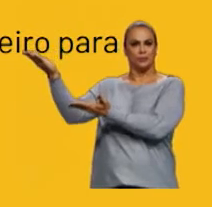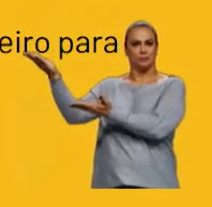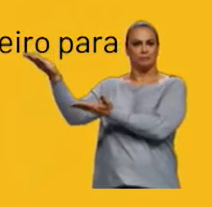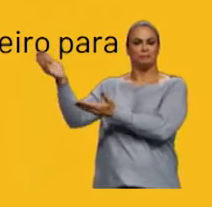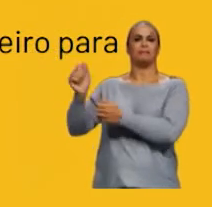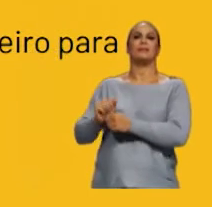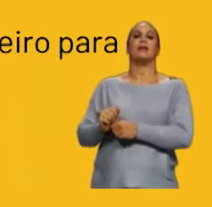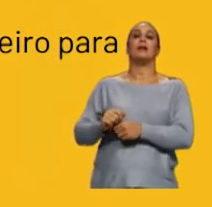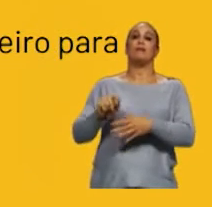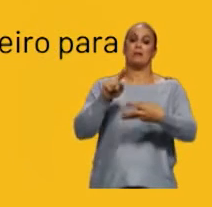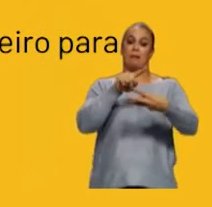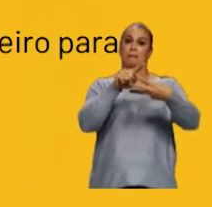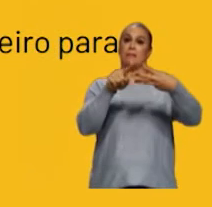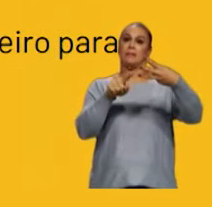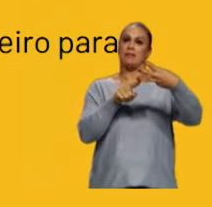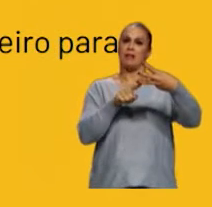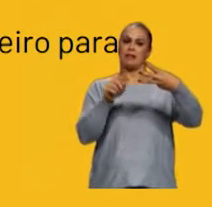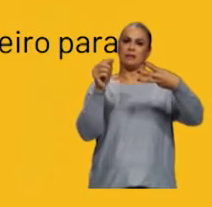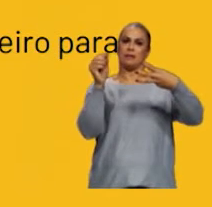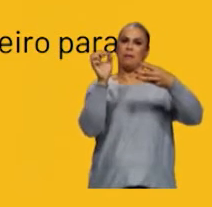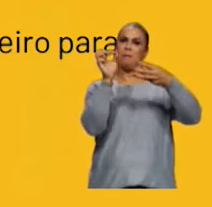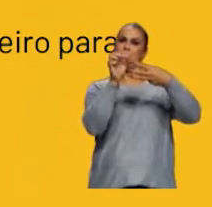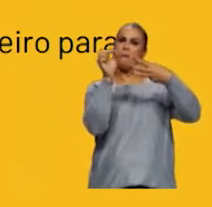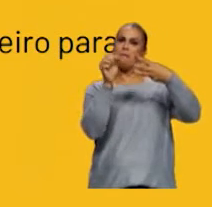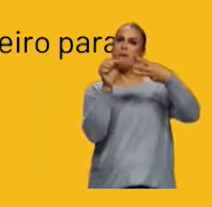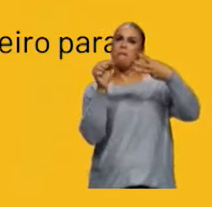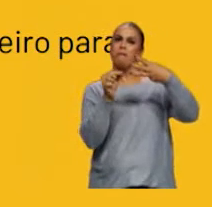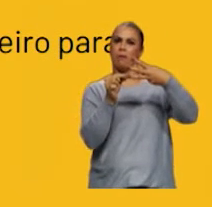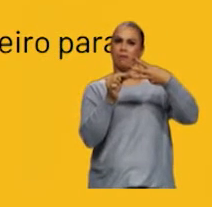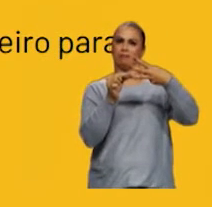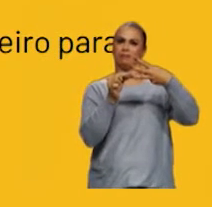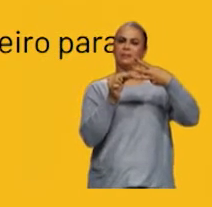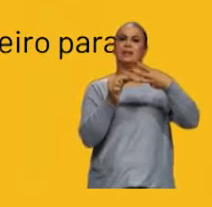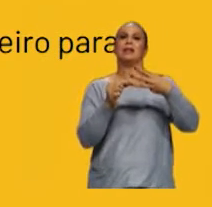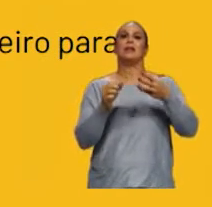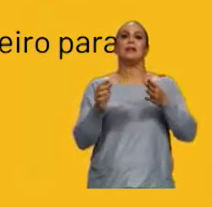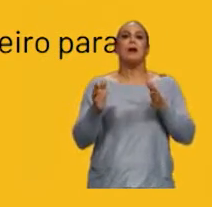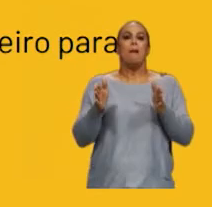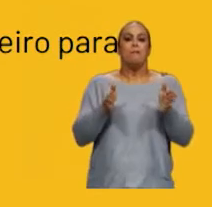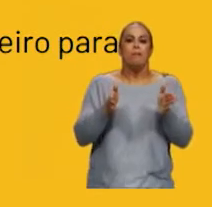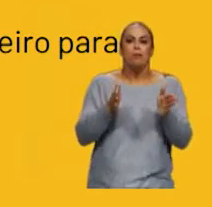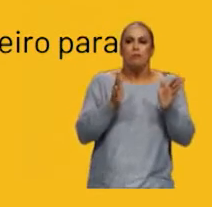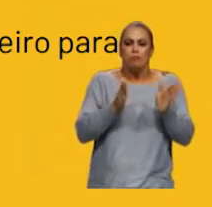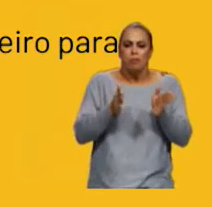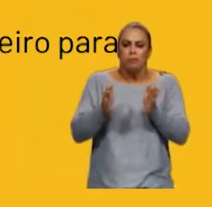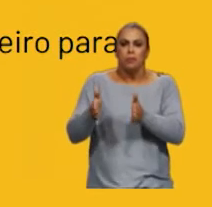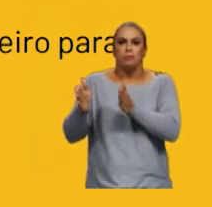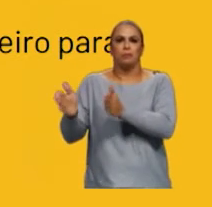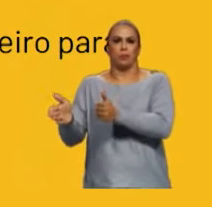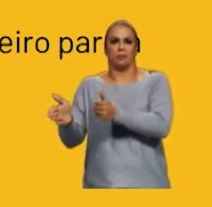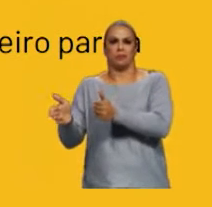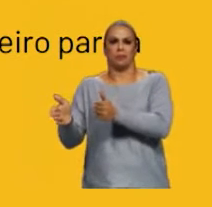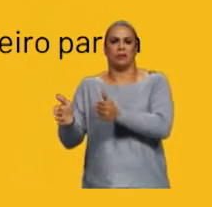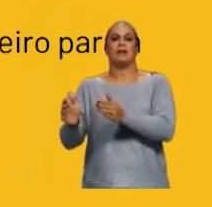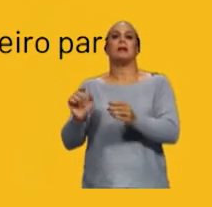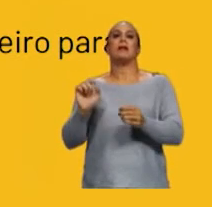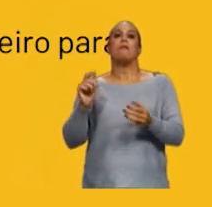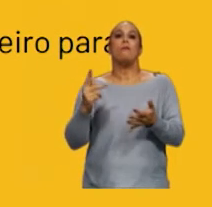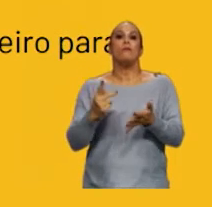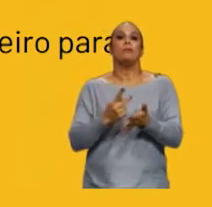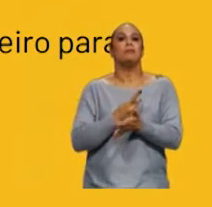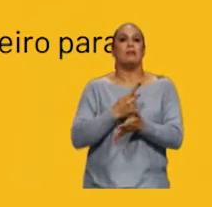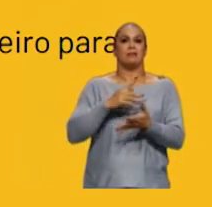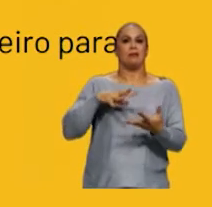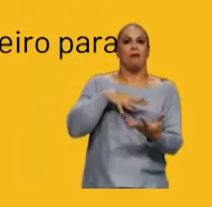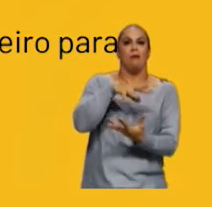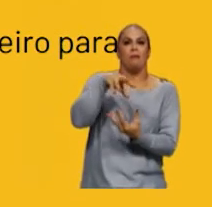das 3 fases, para o processo de globalização. Você vai conseguir, junto comigo,